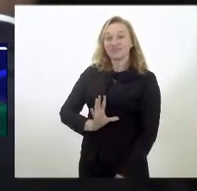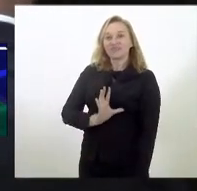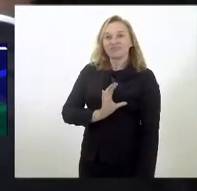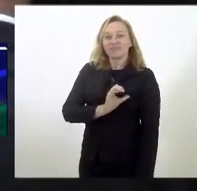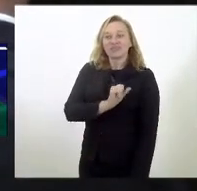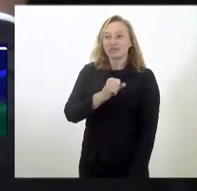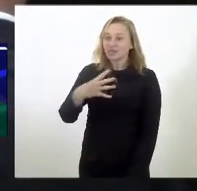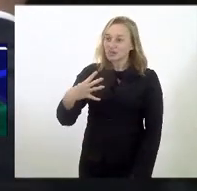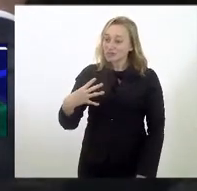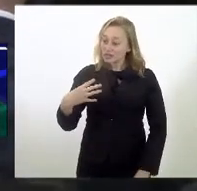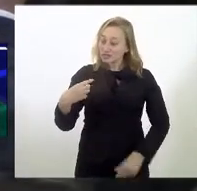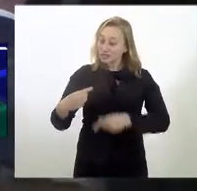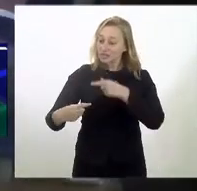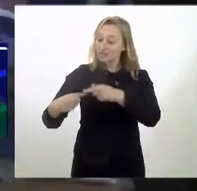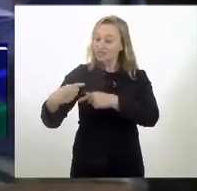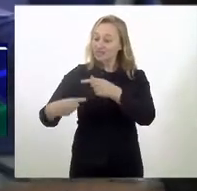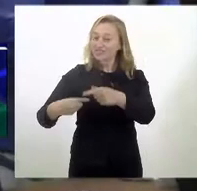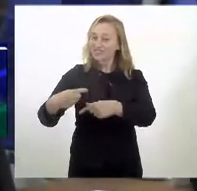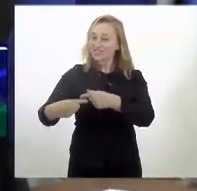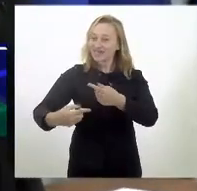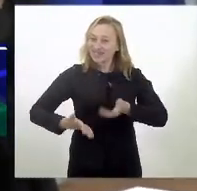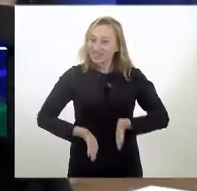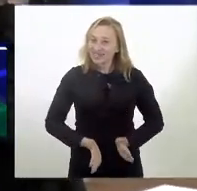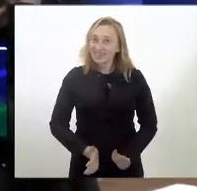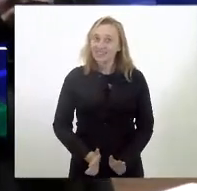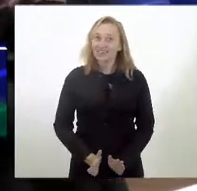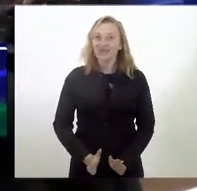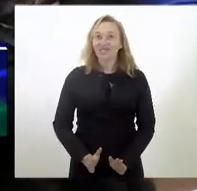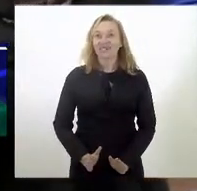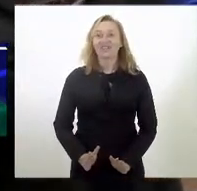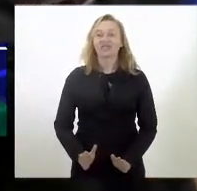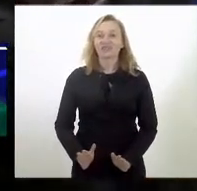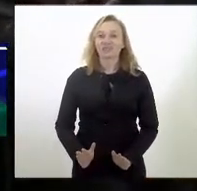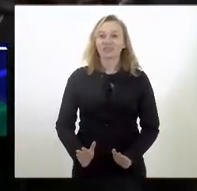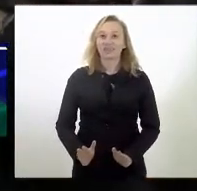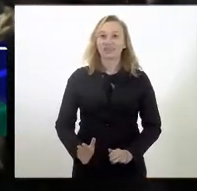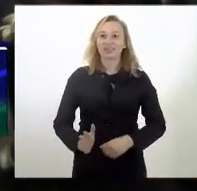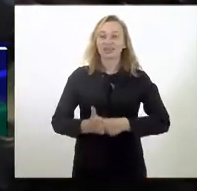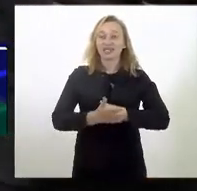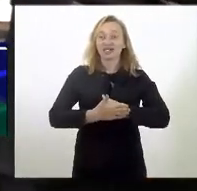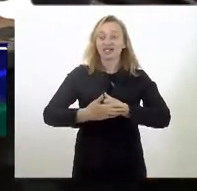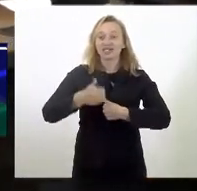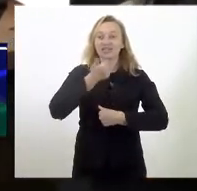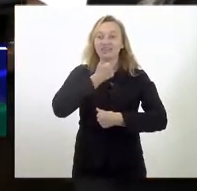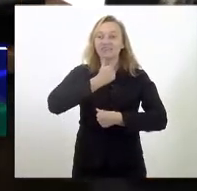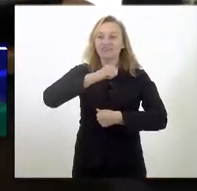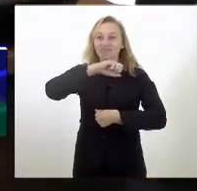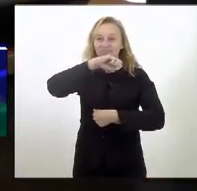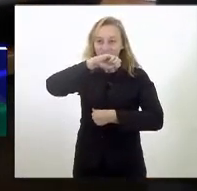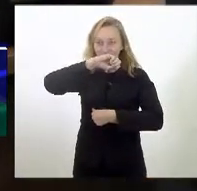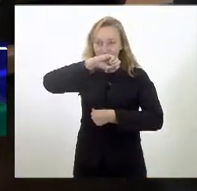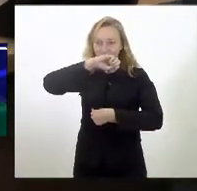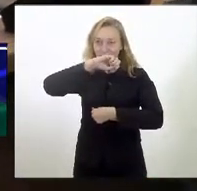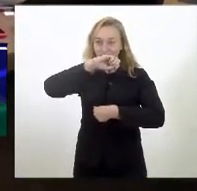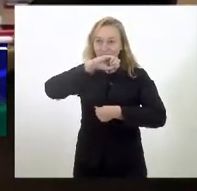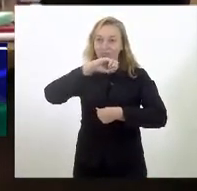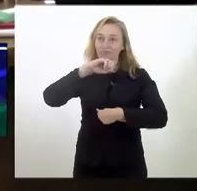amada, dos filhos deste solo és mãe,